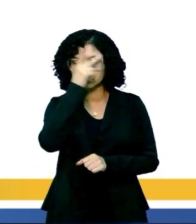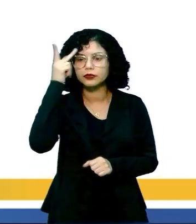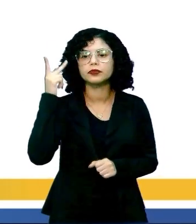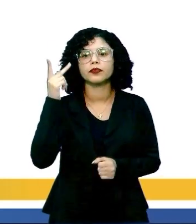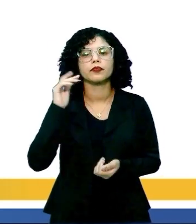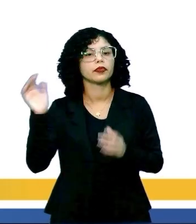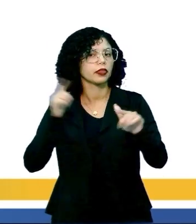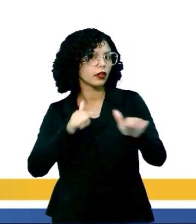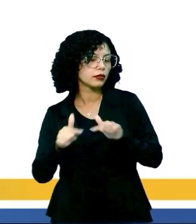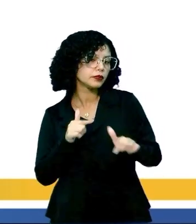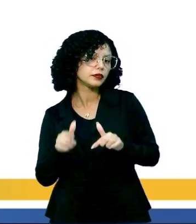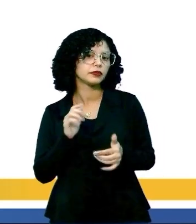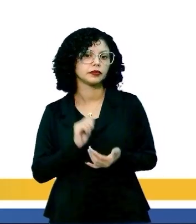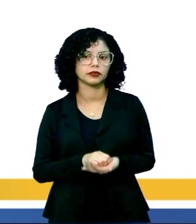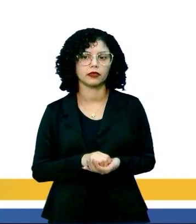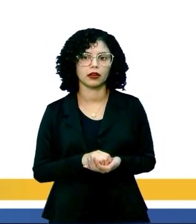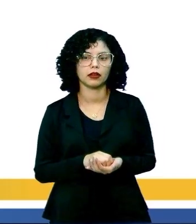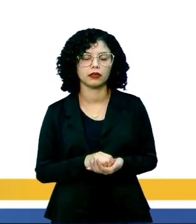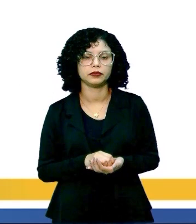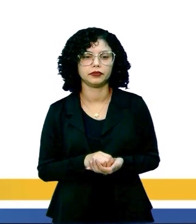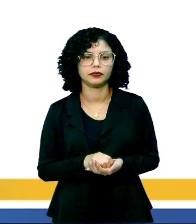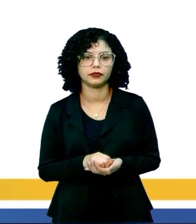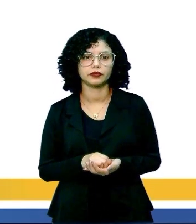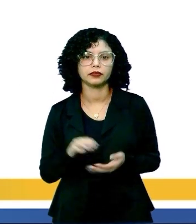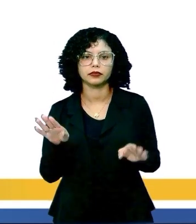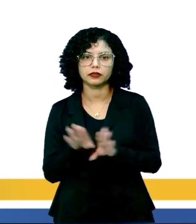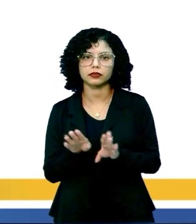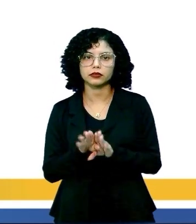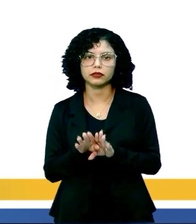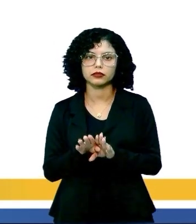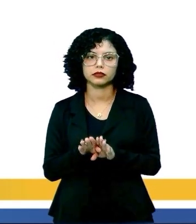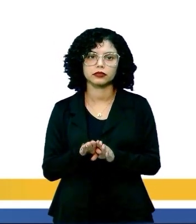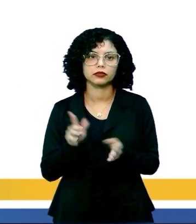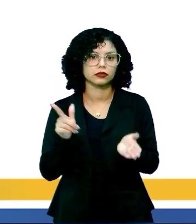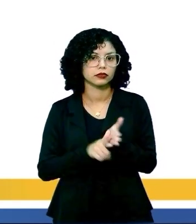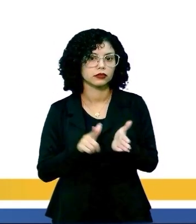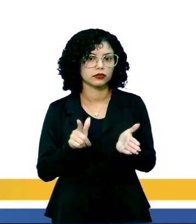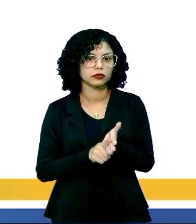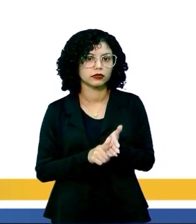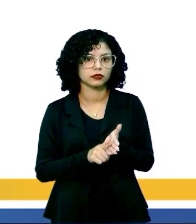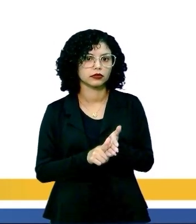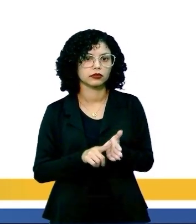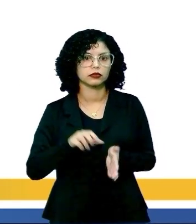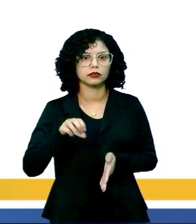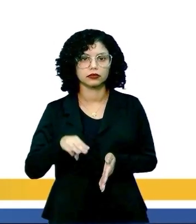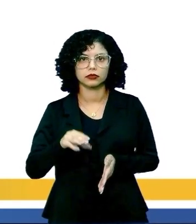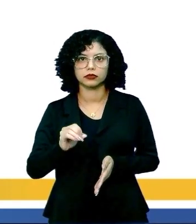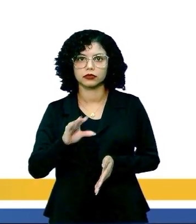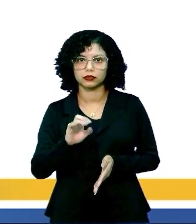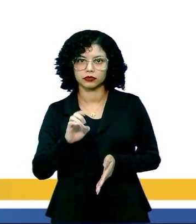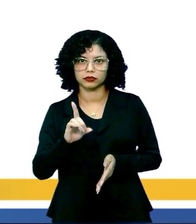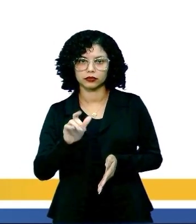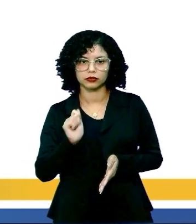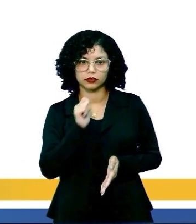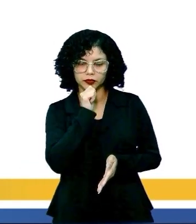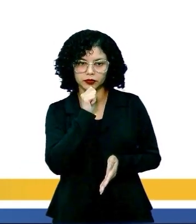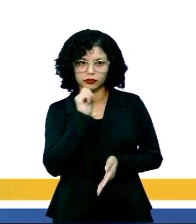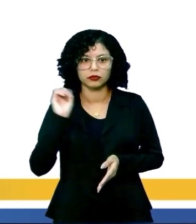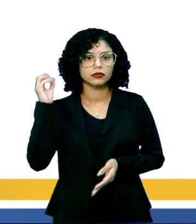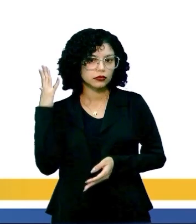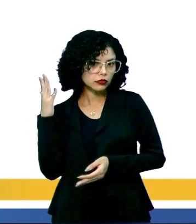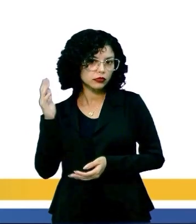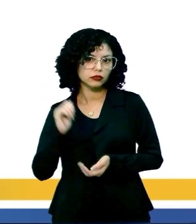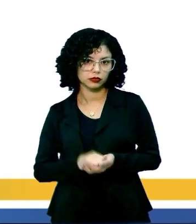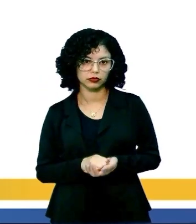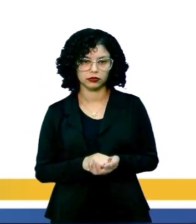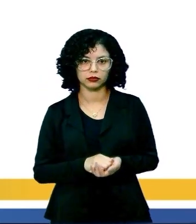fossem empregadas, e também emitiu papel moeda, ou seja, ele imprimiu mais dinheiro. Isso causou